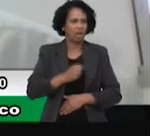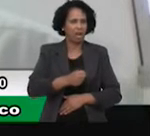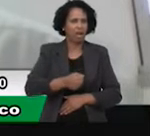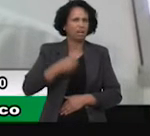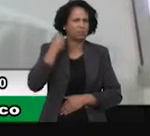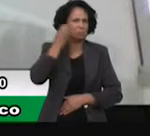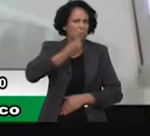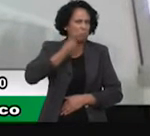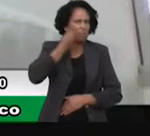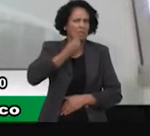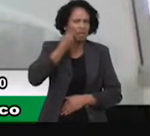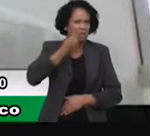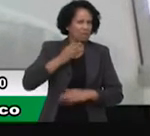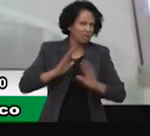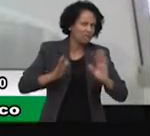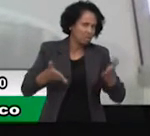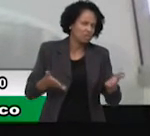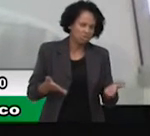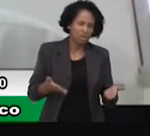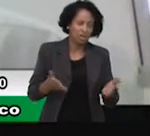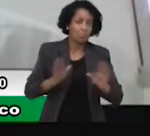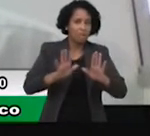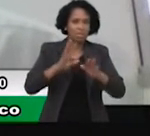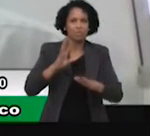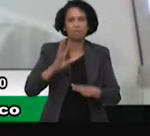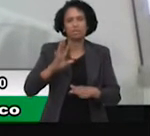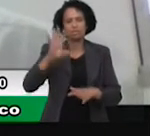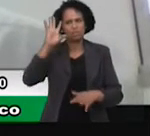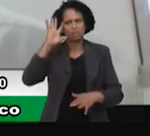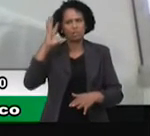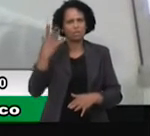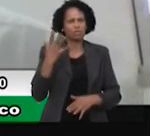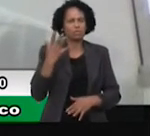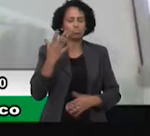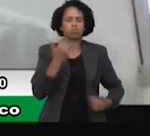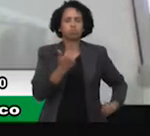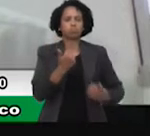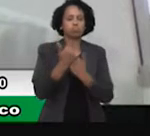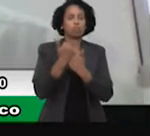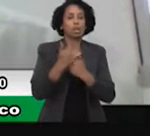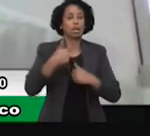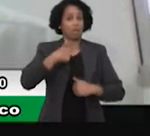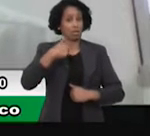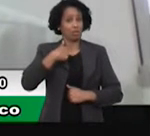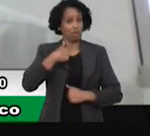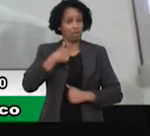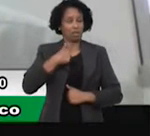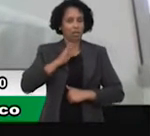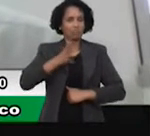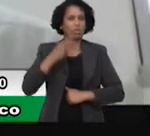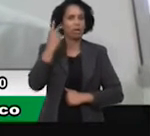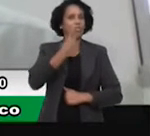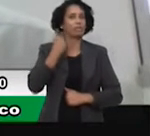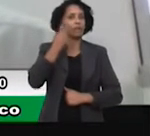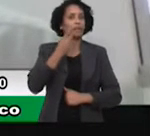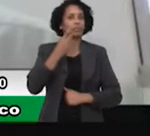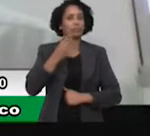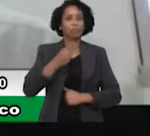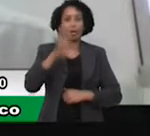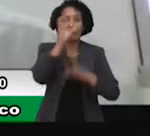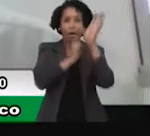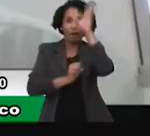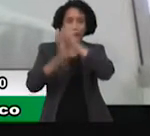que decidiu apoiar, eu acabei chegando aqui como vereador e eu tive que aprender aqui